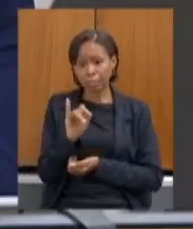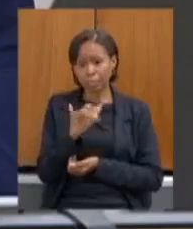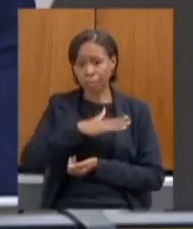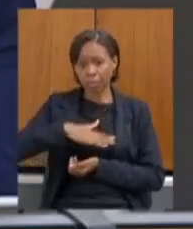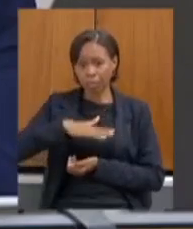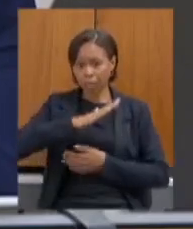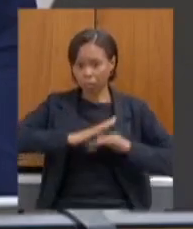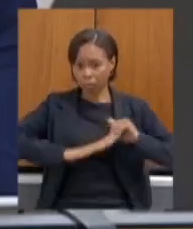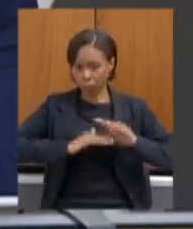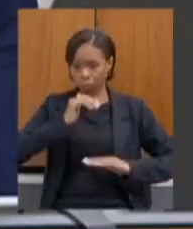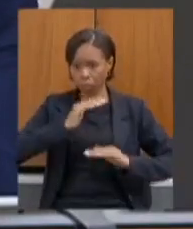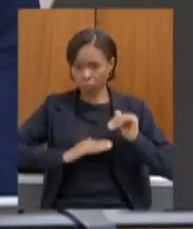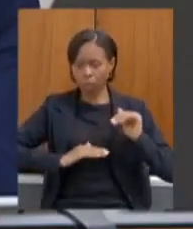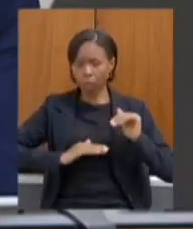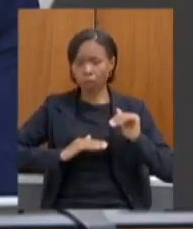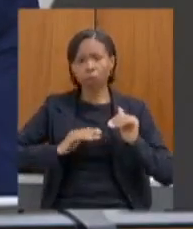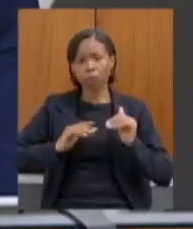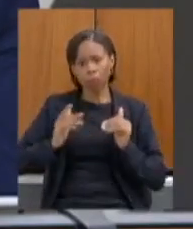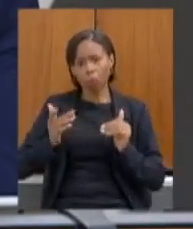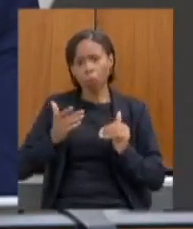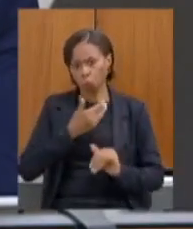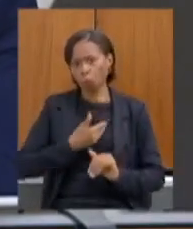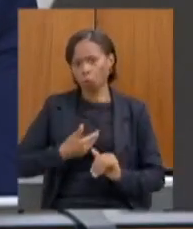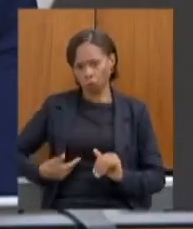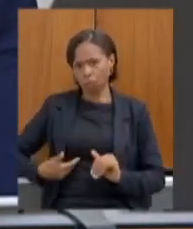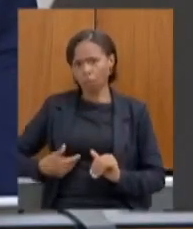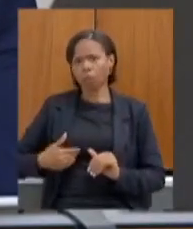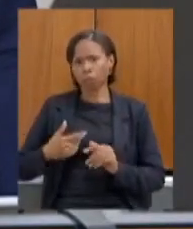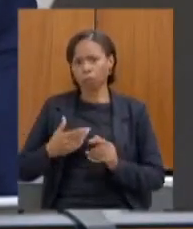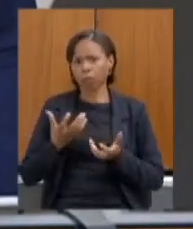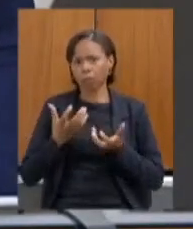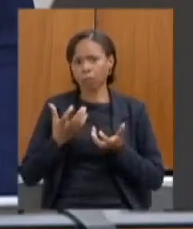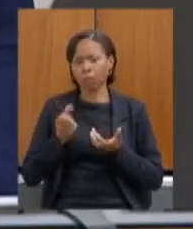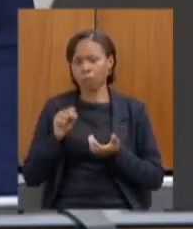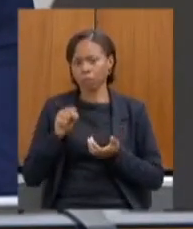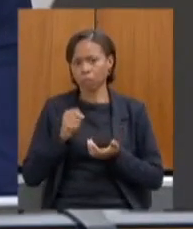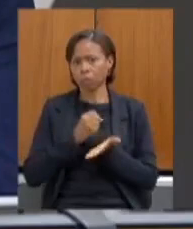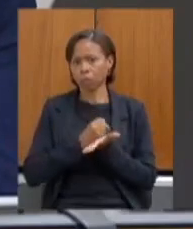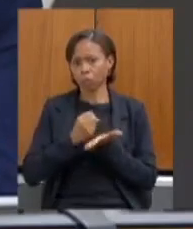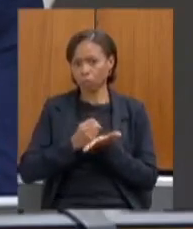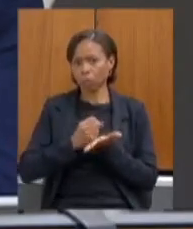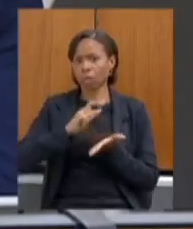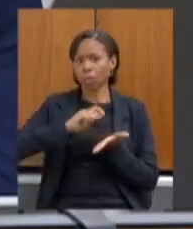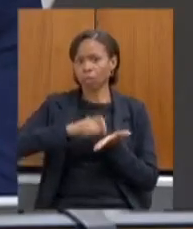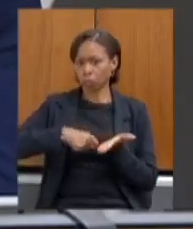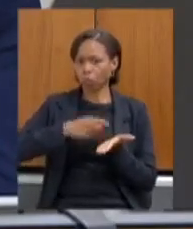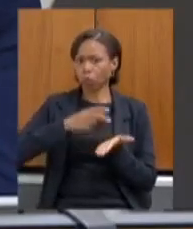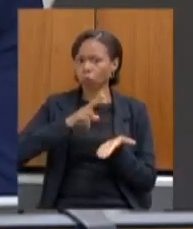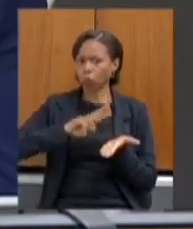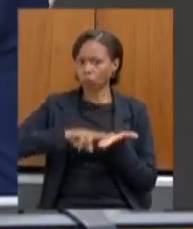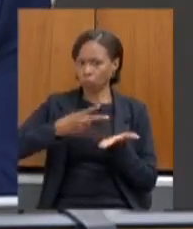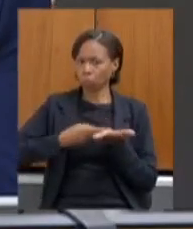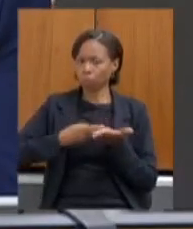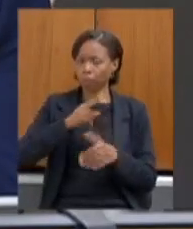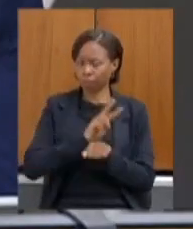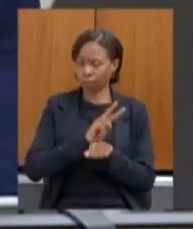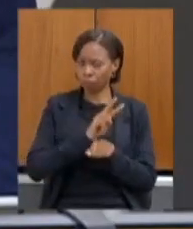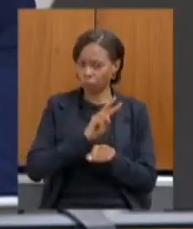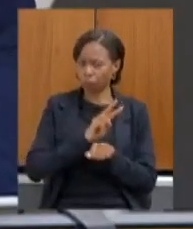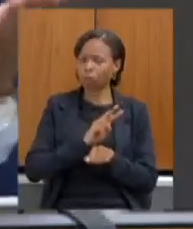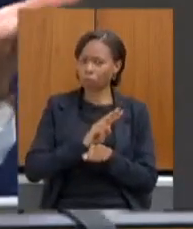é uma preocupação, sim, do governo do Estado contra a questão de contratos temporários, não só da saúde, mas de outras pastas também,